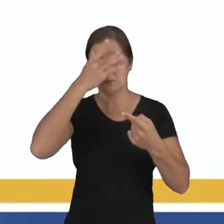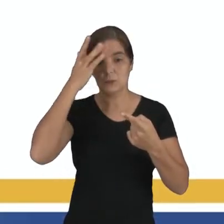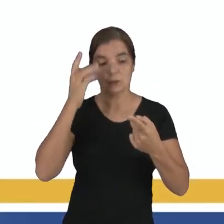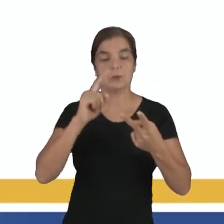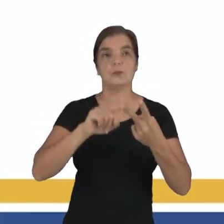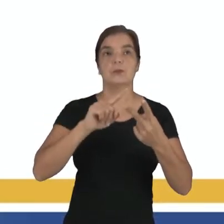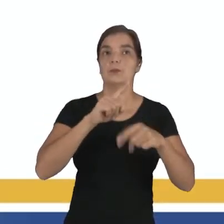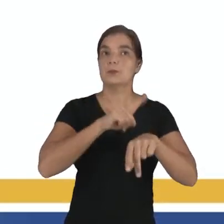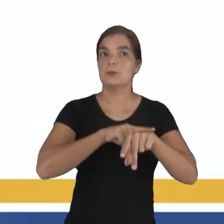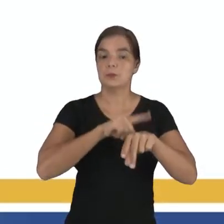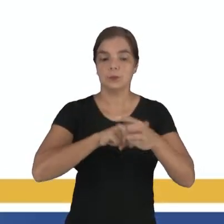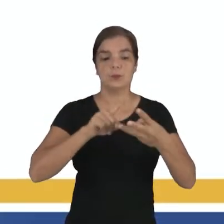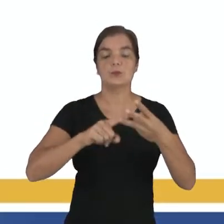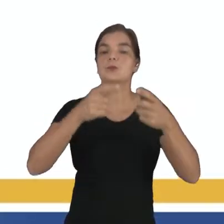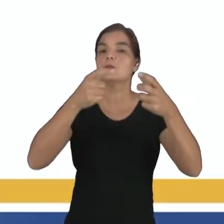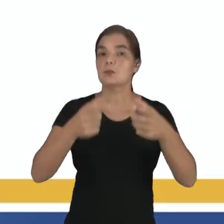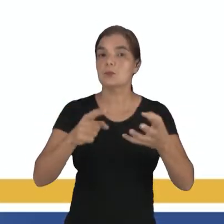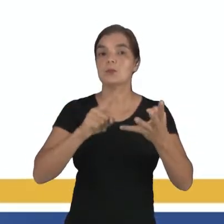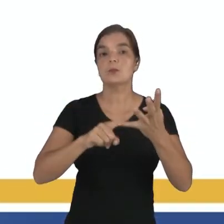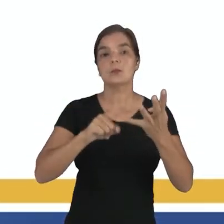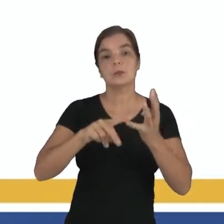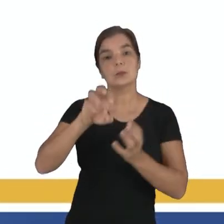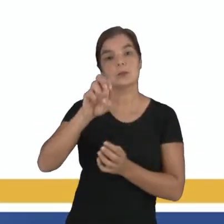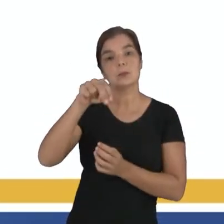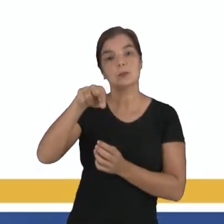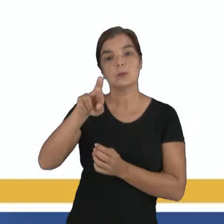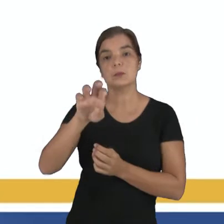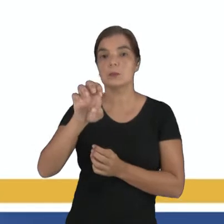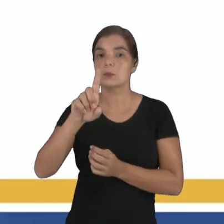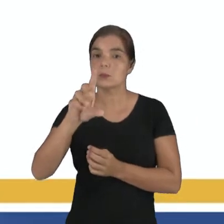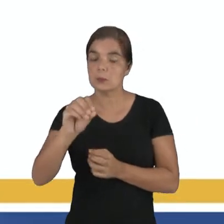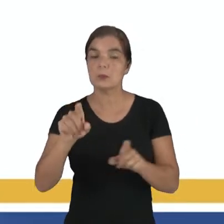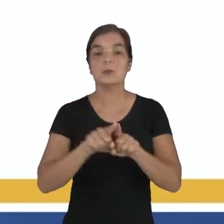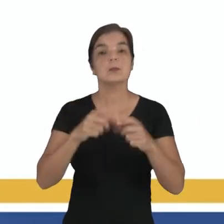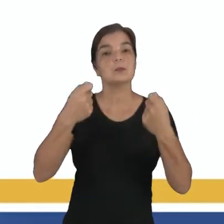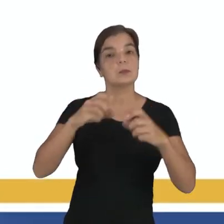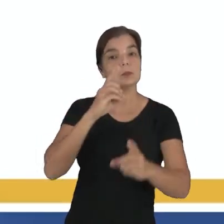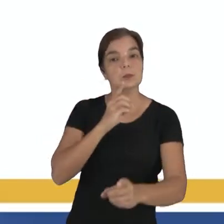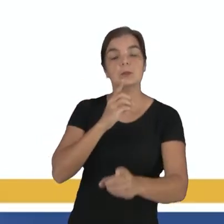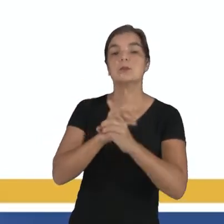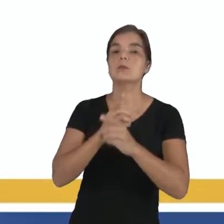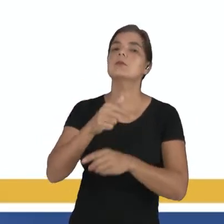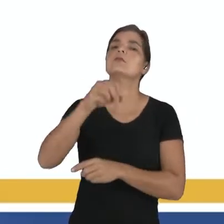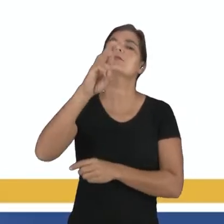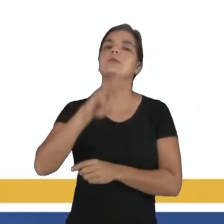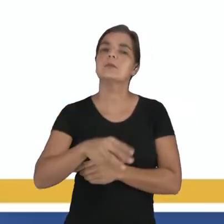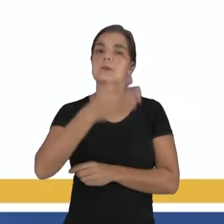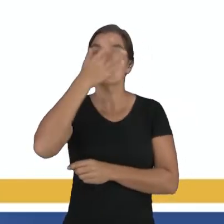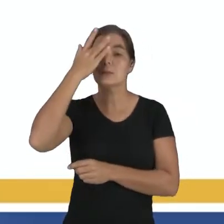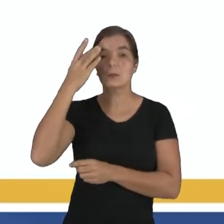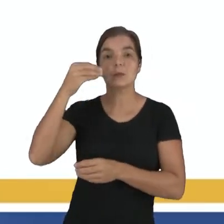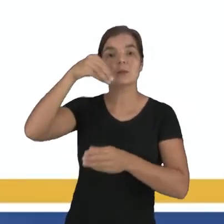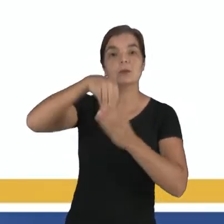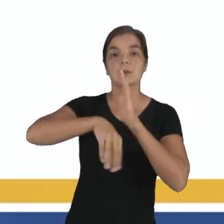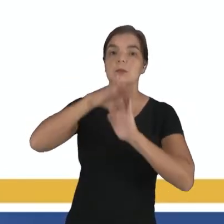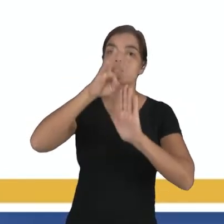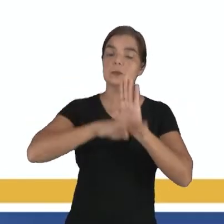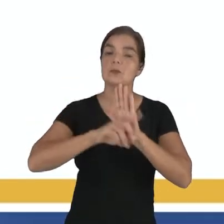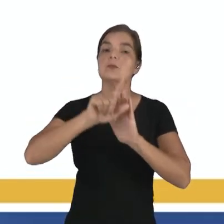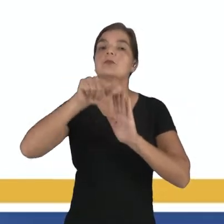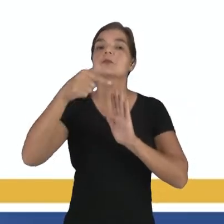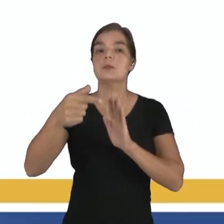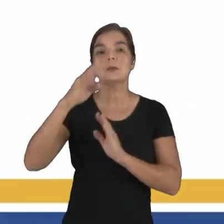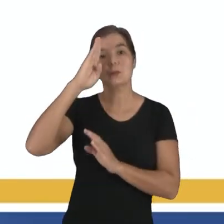narrador, espaço e enredo. Então você precisa localizar isso. Quem são os personagens? Quem é